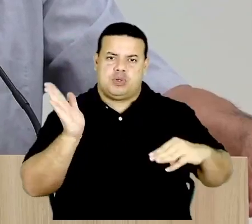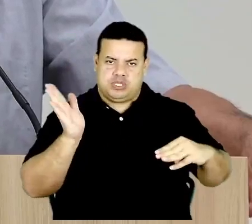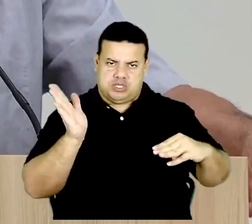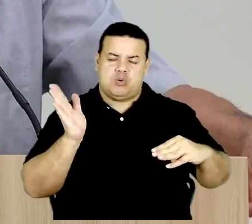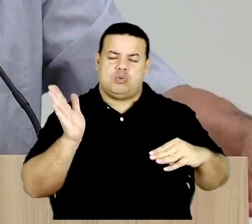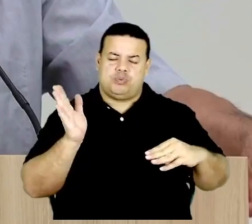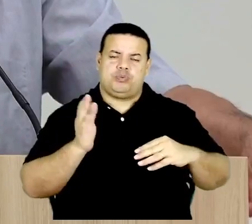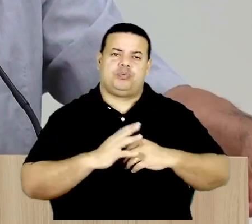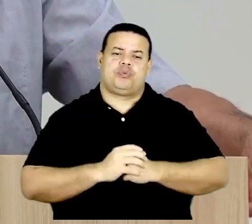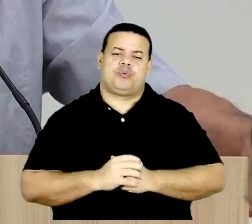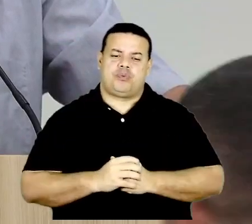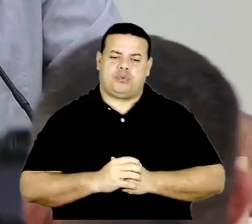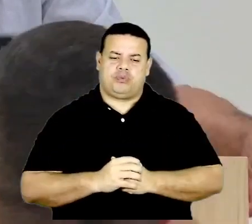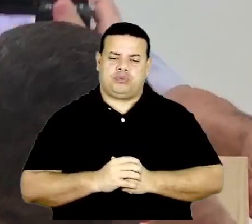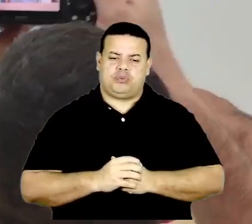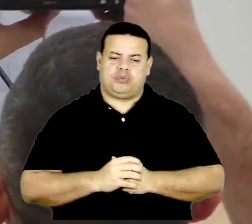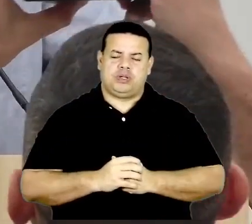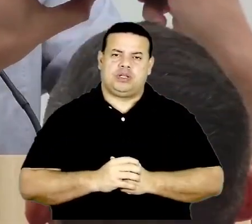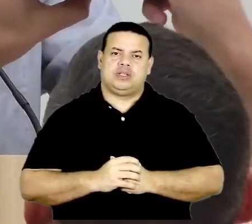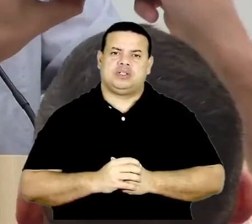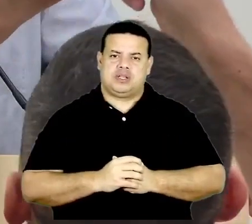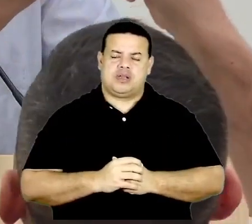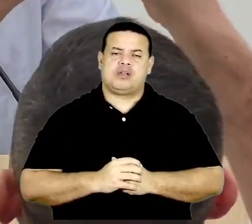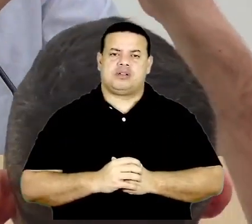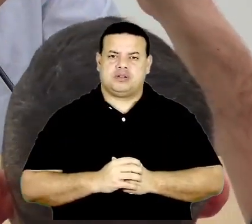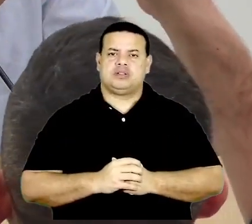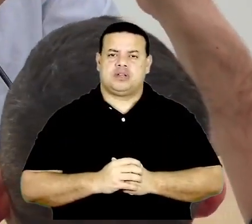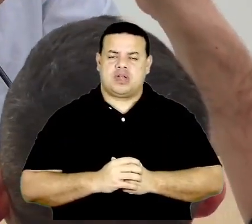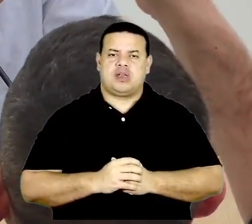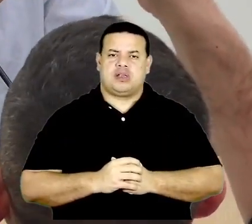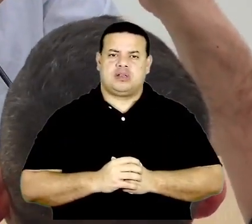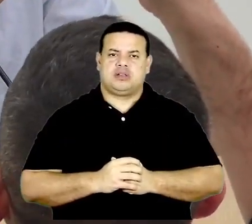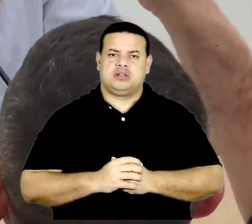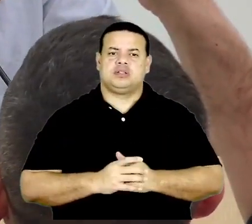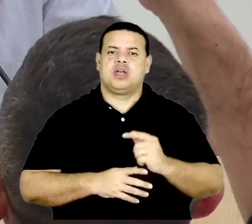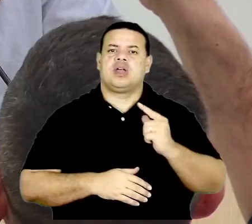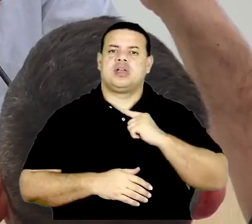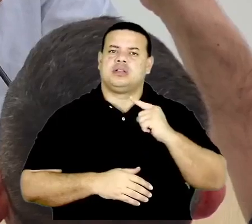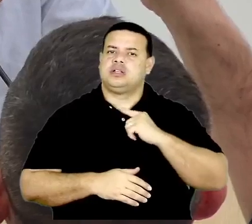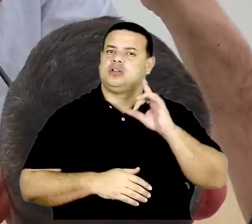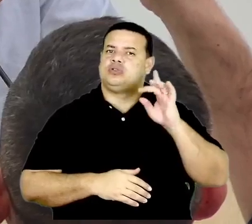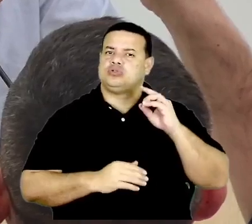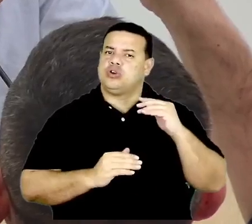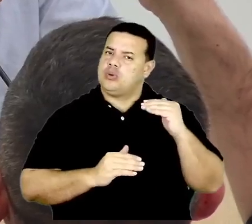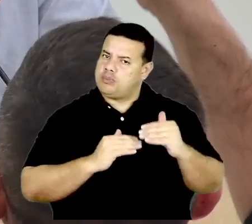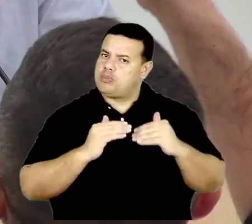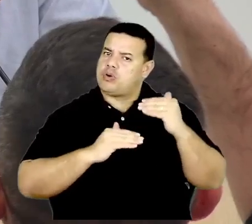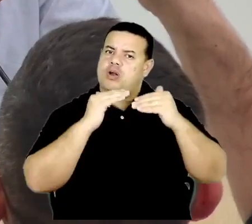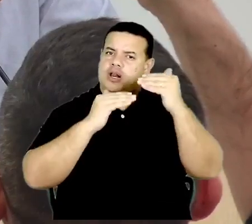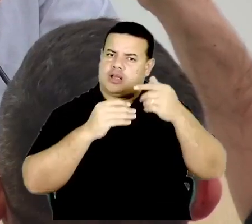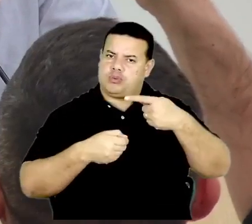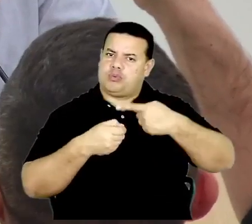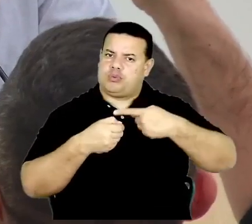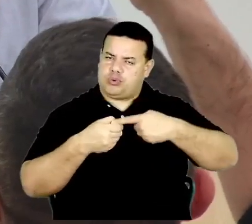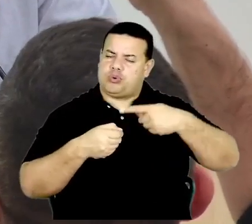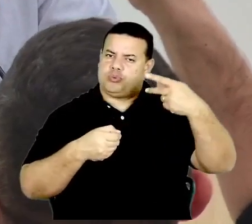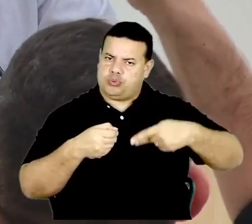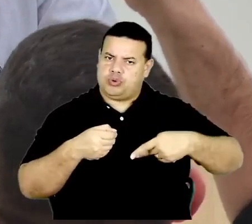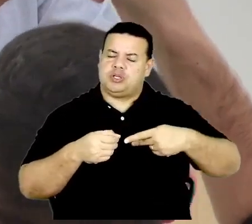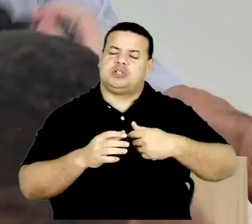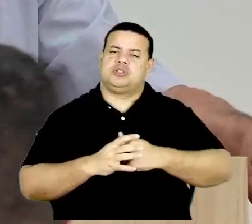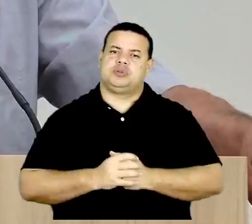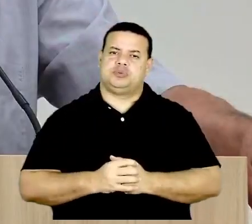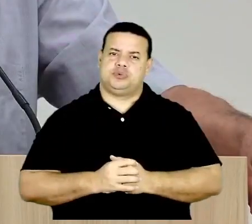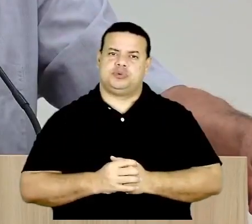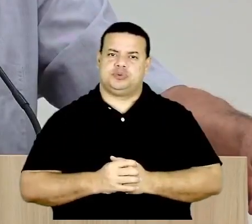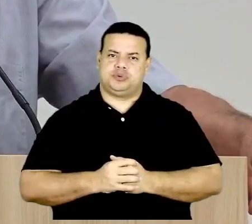que vem só trazer progresso para o nosso município, que é a